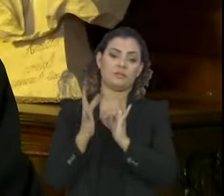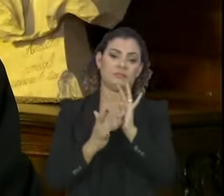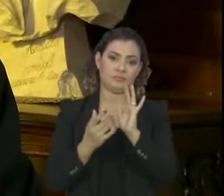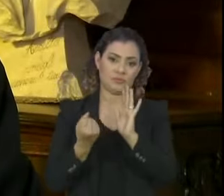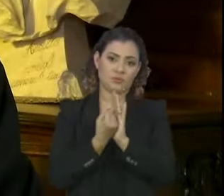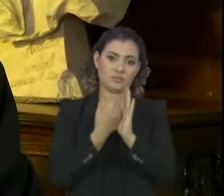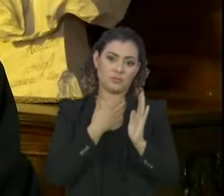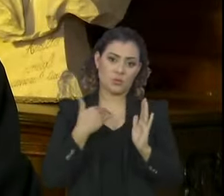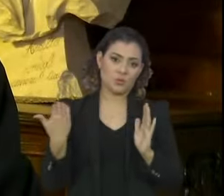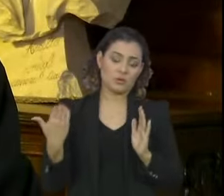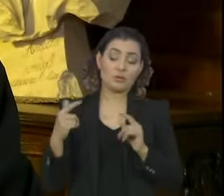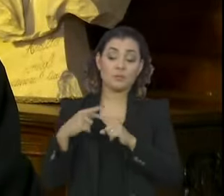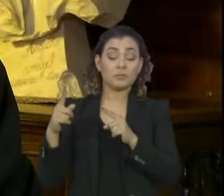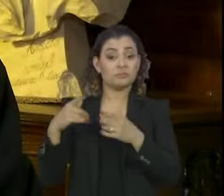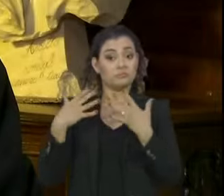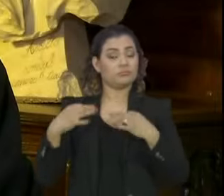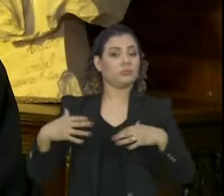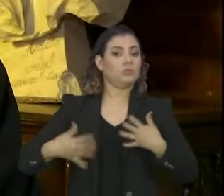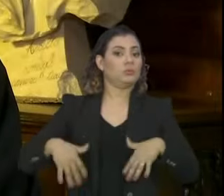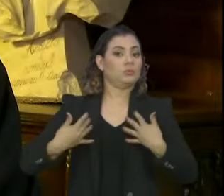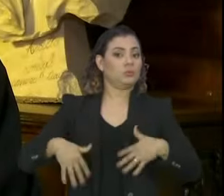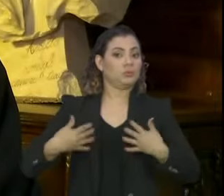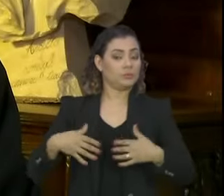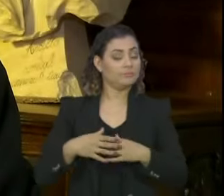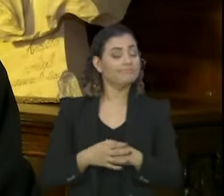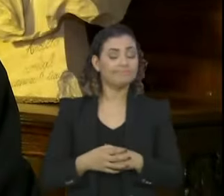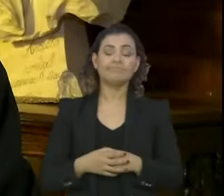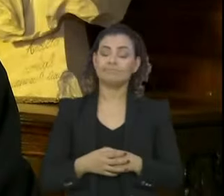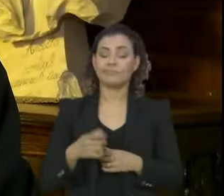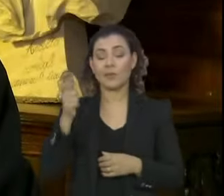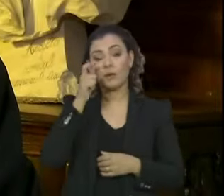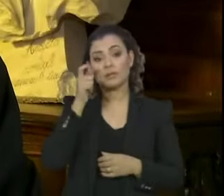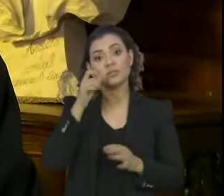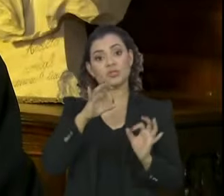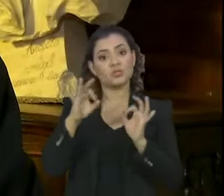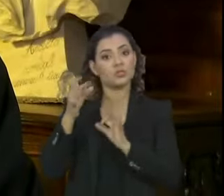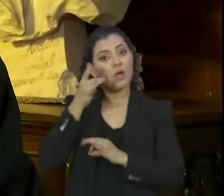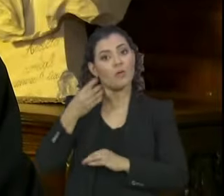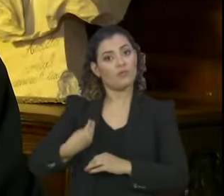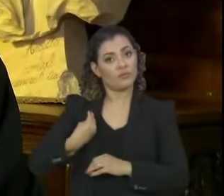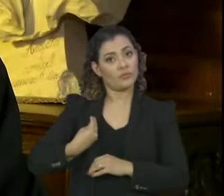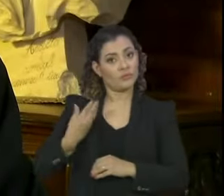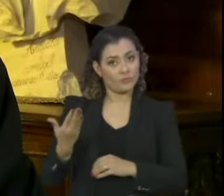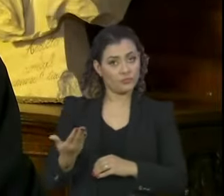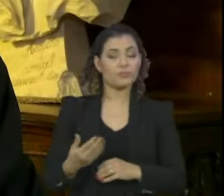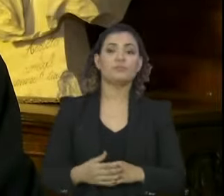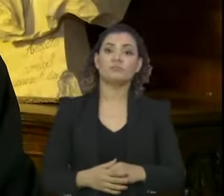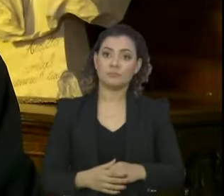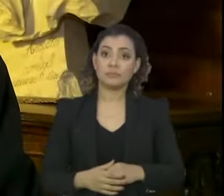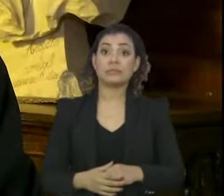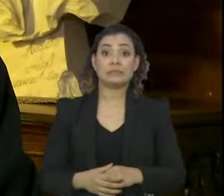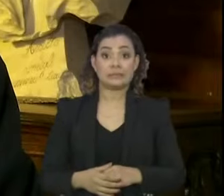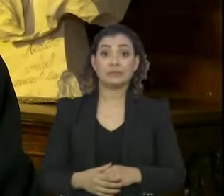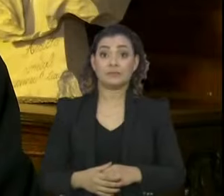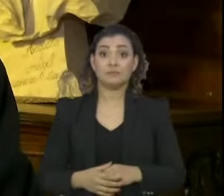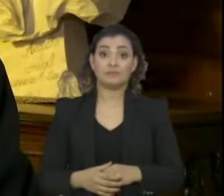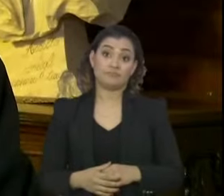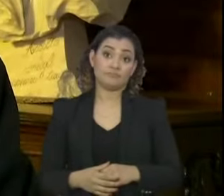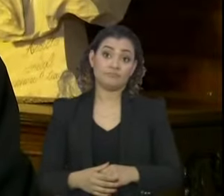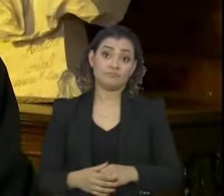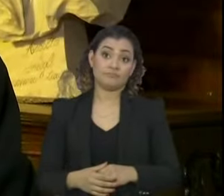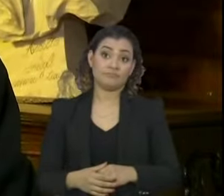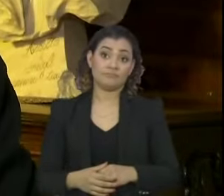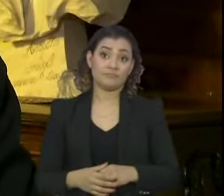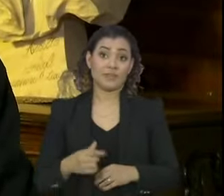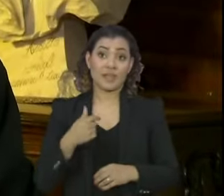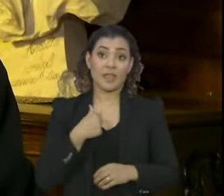é realmente chamou atenção eu também Assisti ao vivo e eu